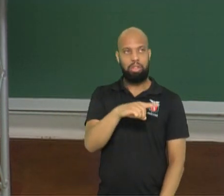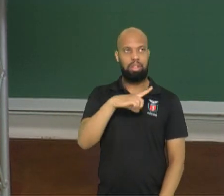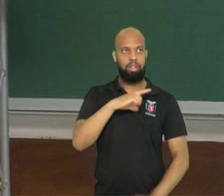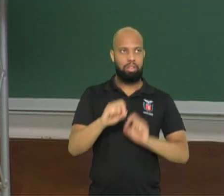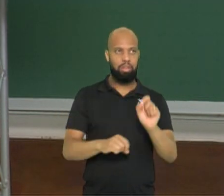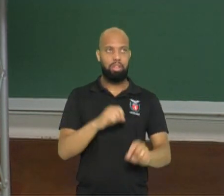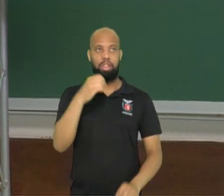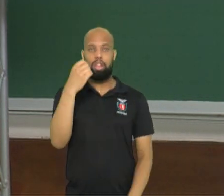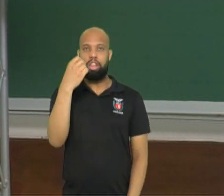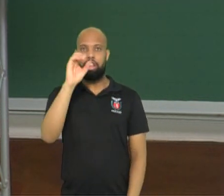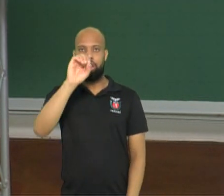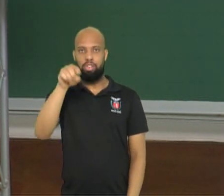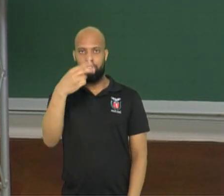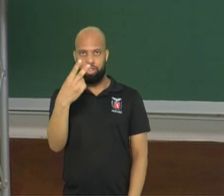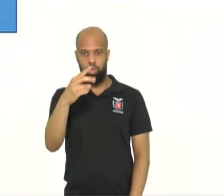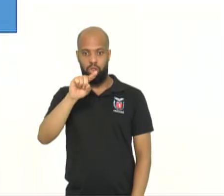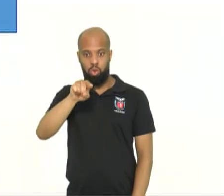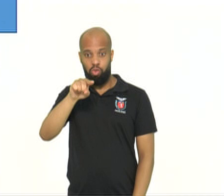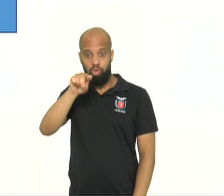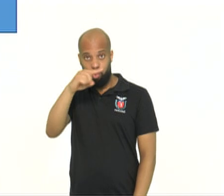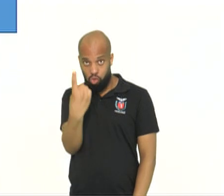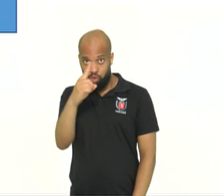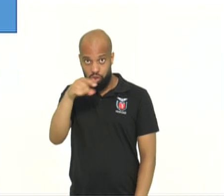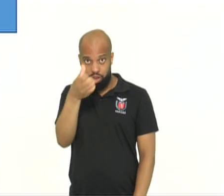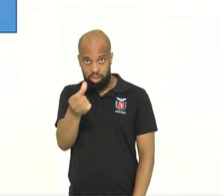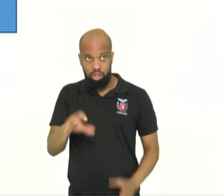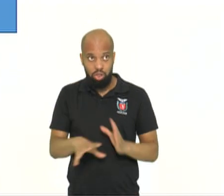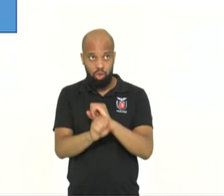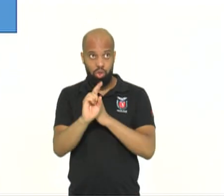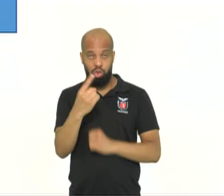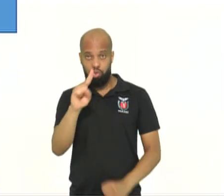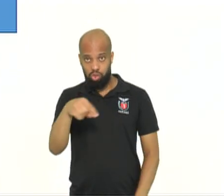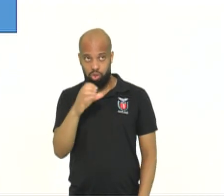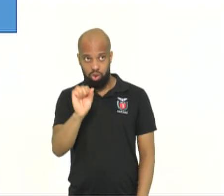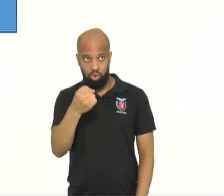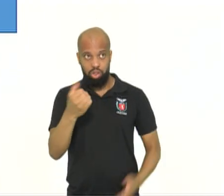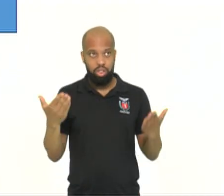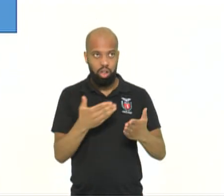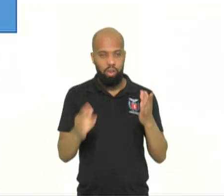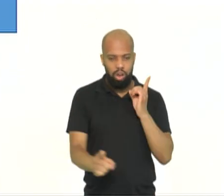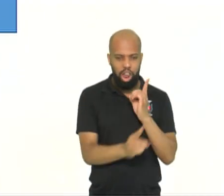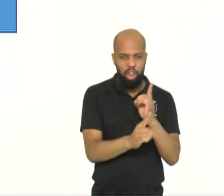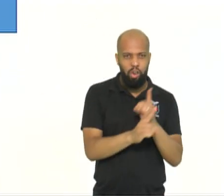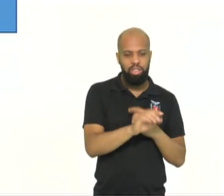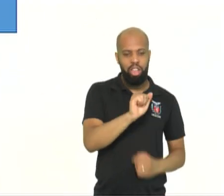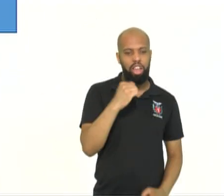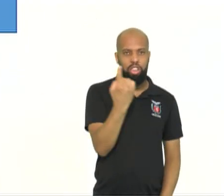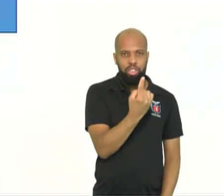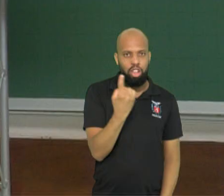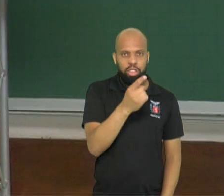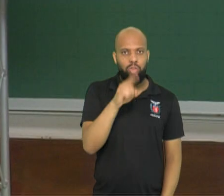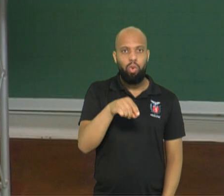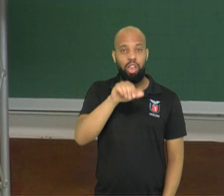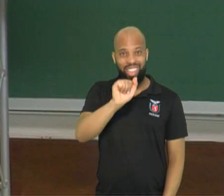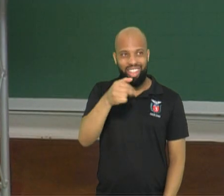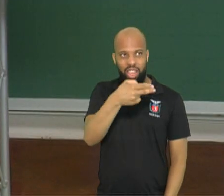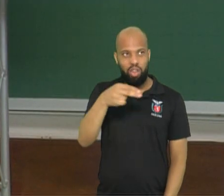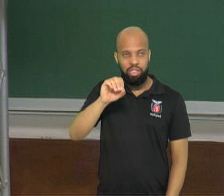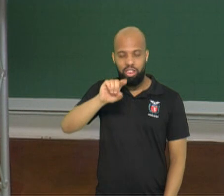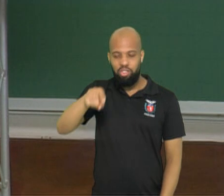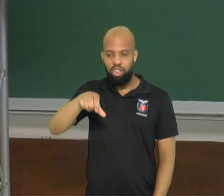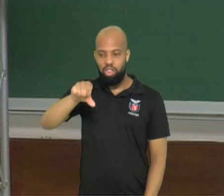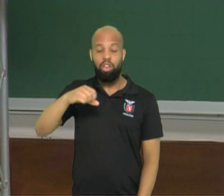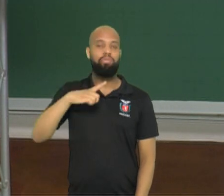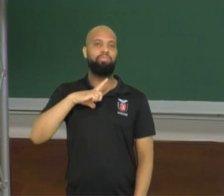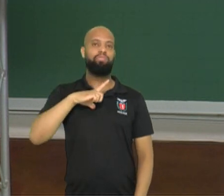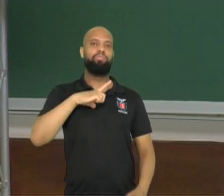mais 1,6, 1,8. Então, eu achei o A 0,9, tá? Esse é o coeficiente A. É um dos nossos parâmetros lá,